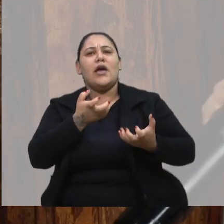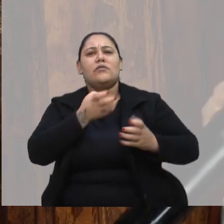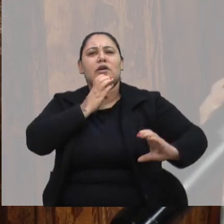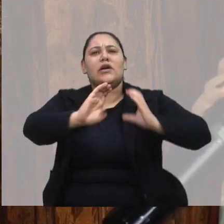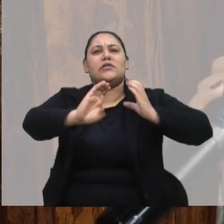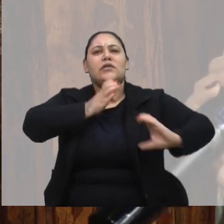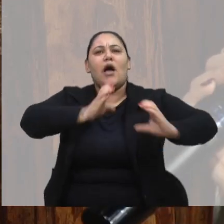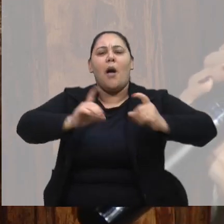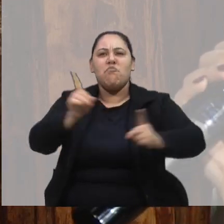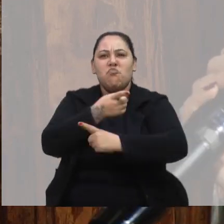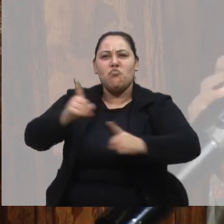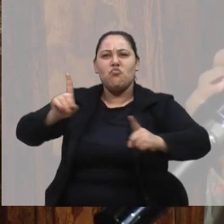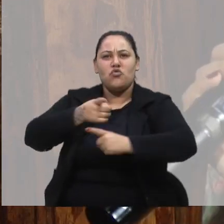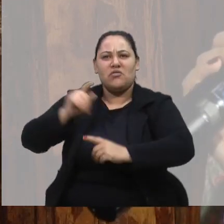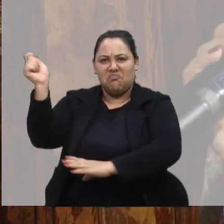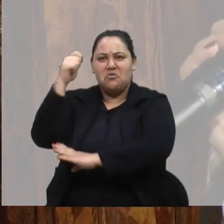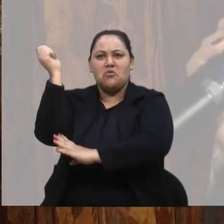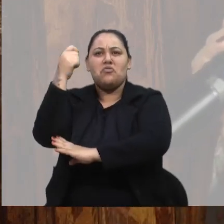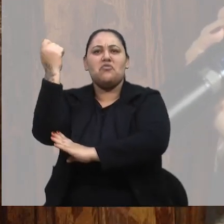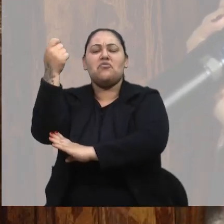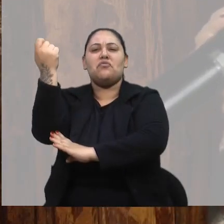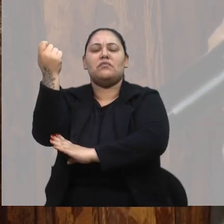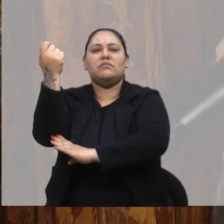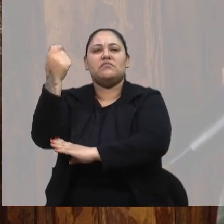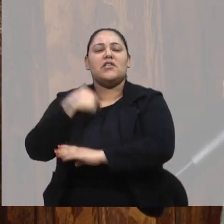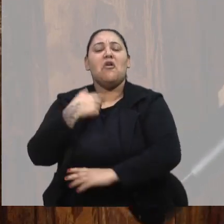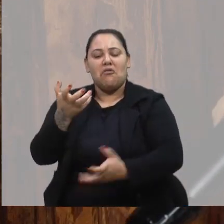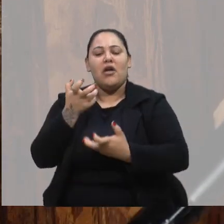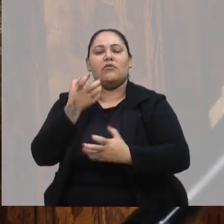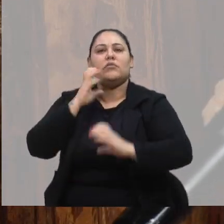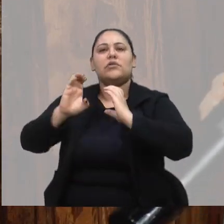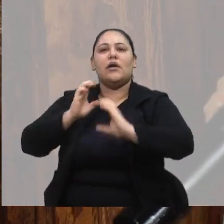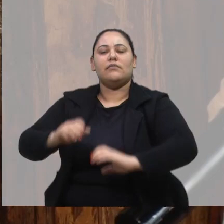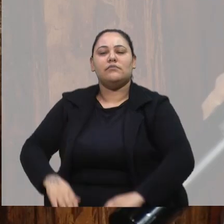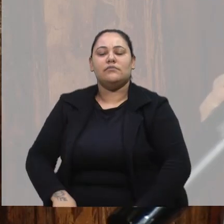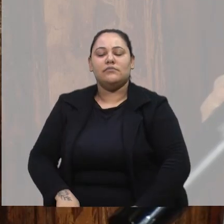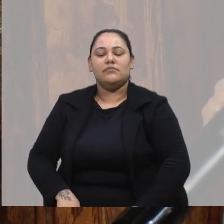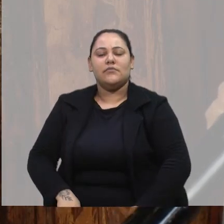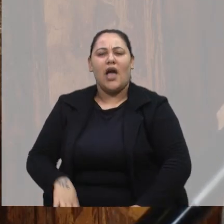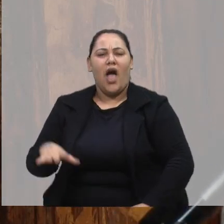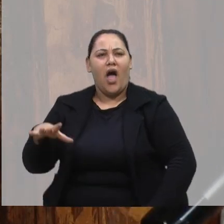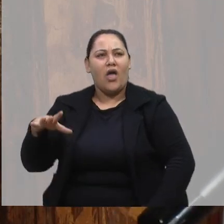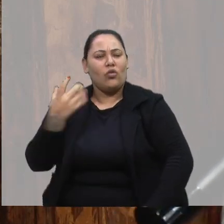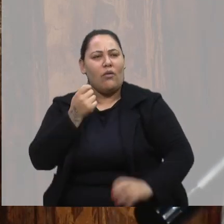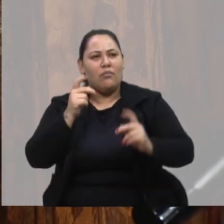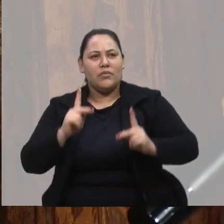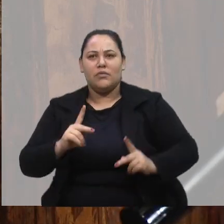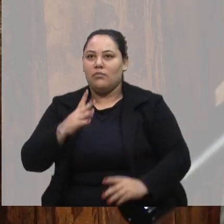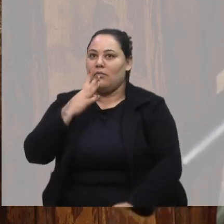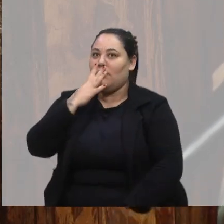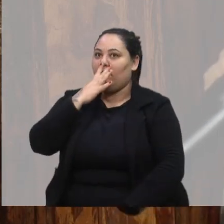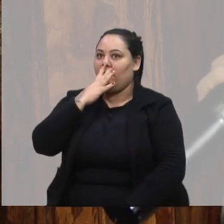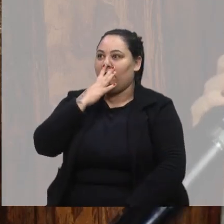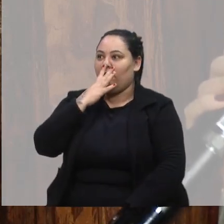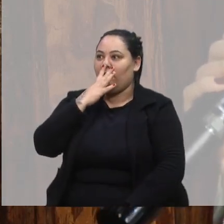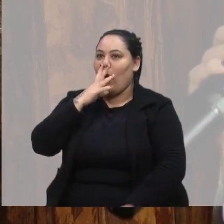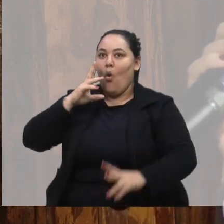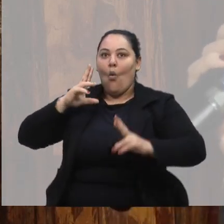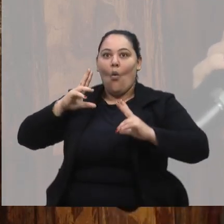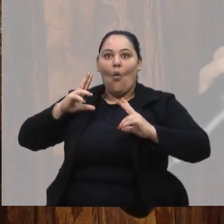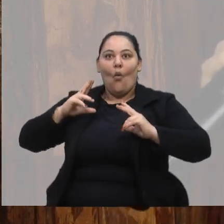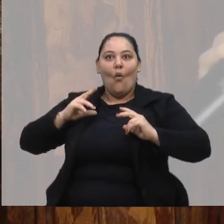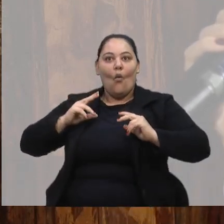cantei. Cheguei no ensaio e falei isso, e ali todo mundo falou: nossa, mas tu canta muito